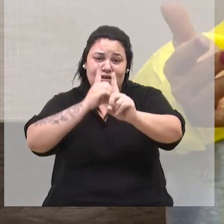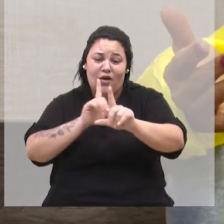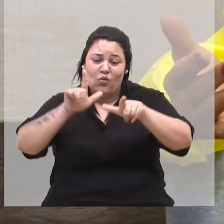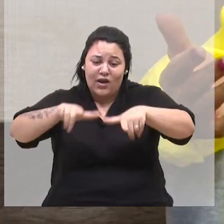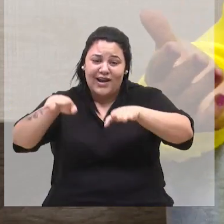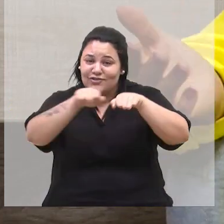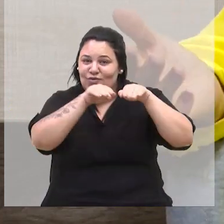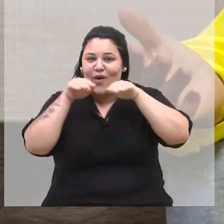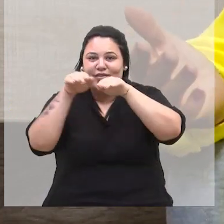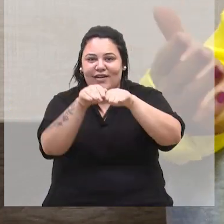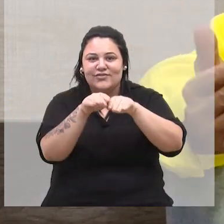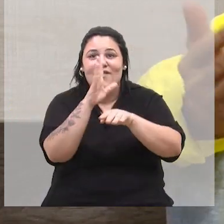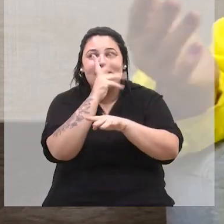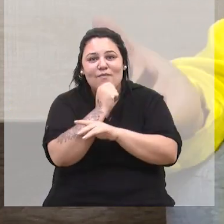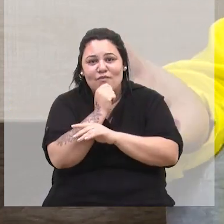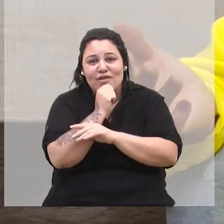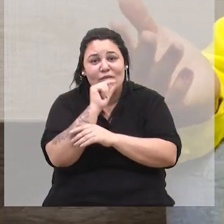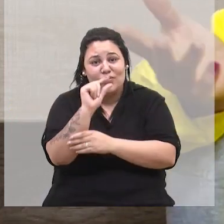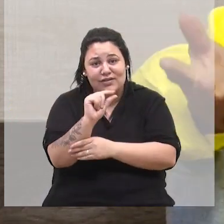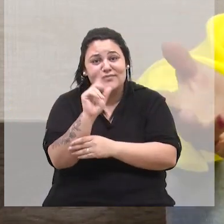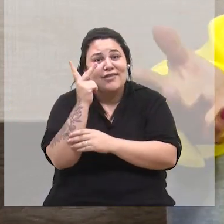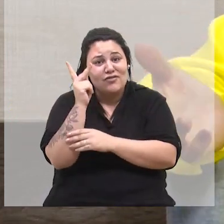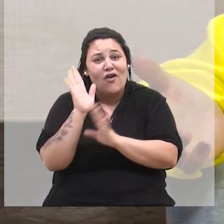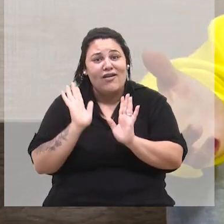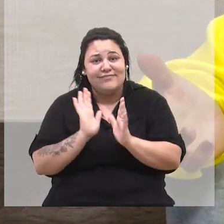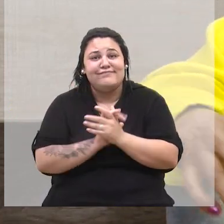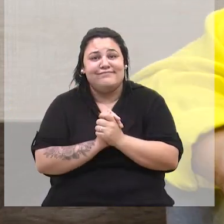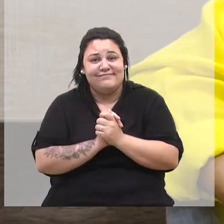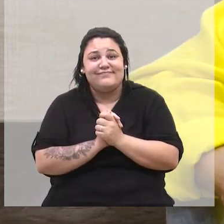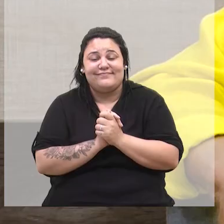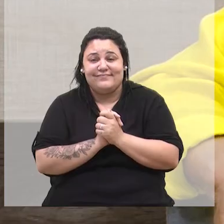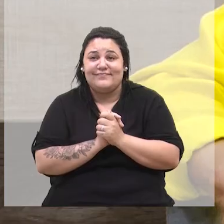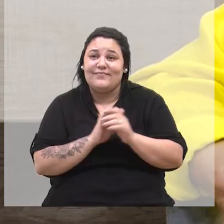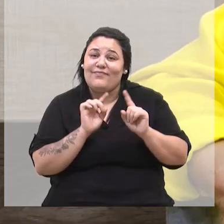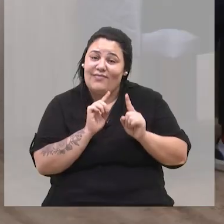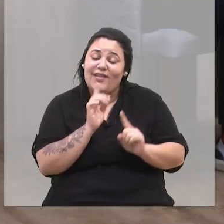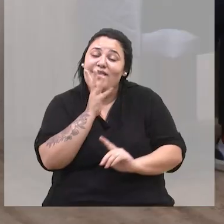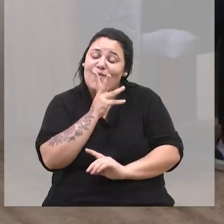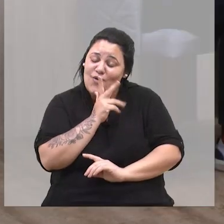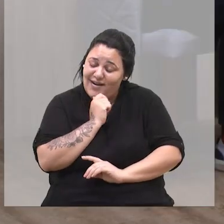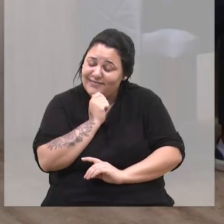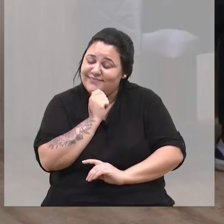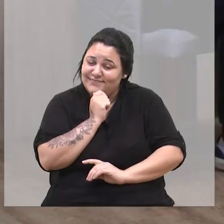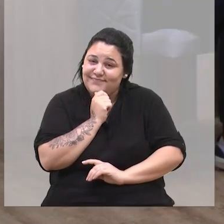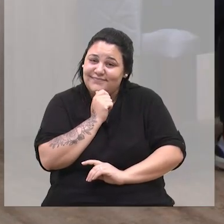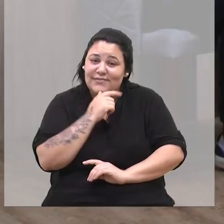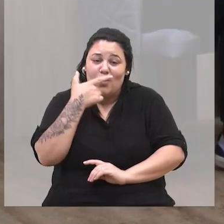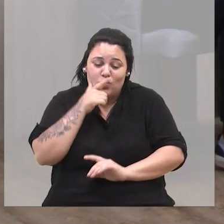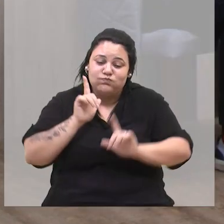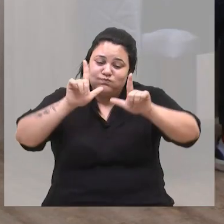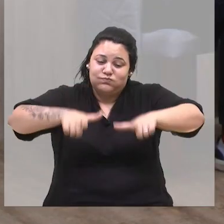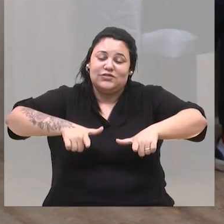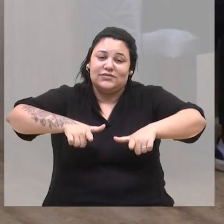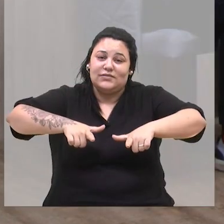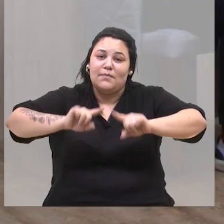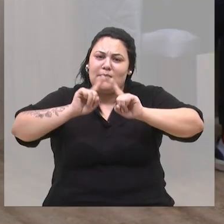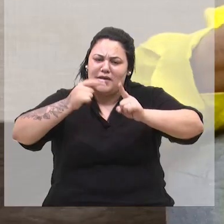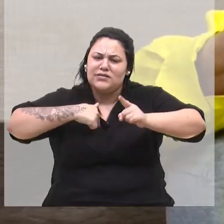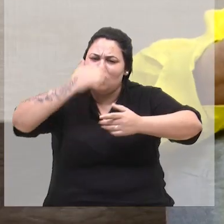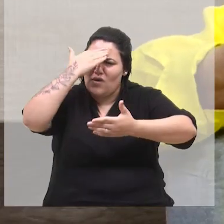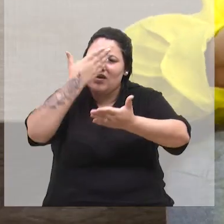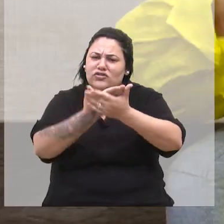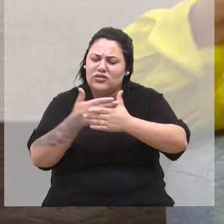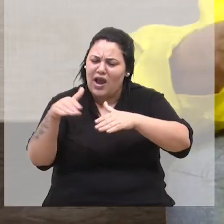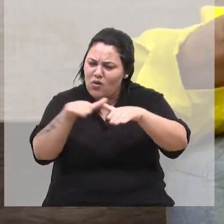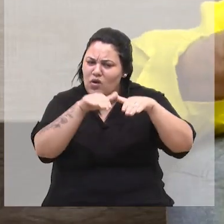no nosso lugar de equidade, que vai demorar um pouco na história. Que era do que falávamos anteriormente. E que vai demorar um pouco na história, mas eu